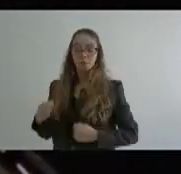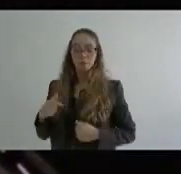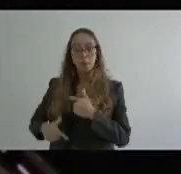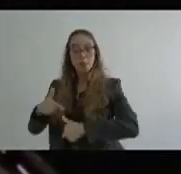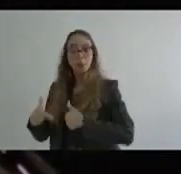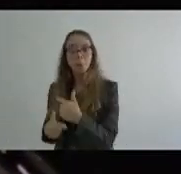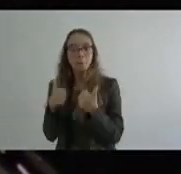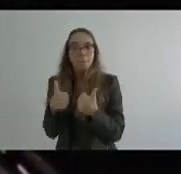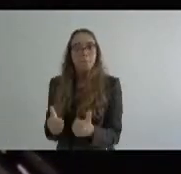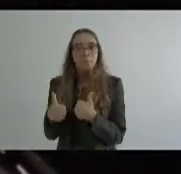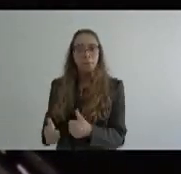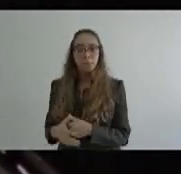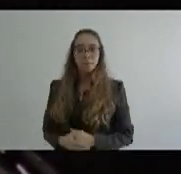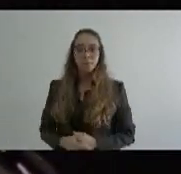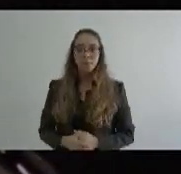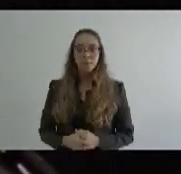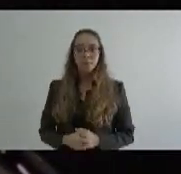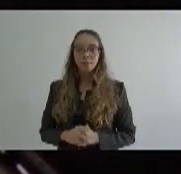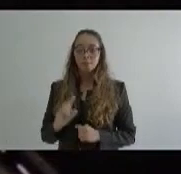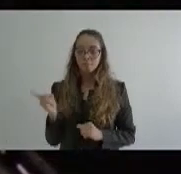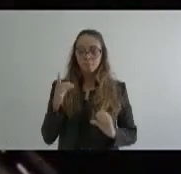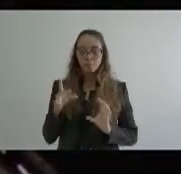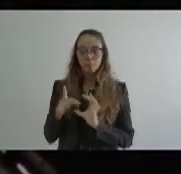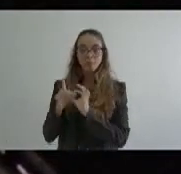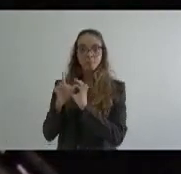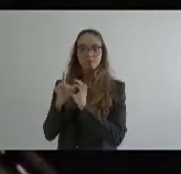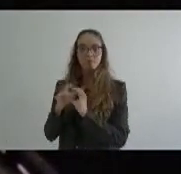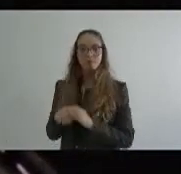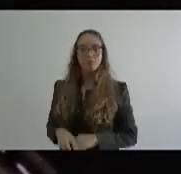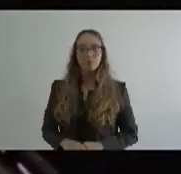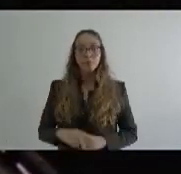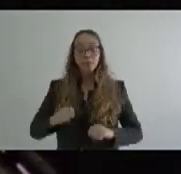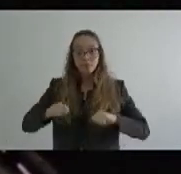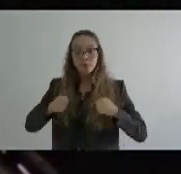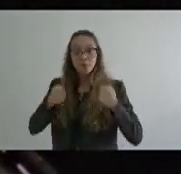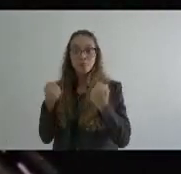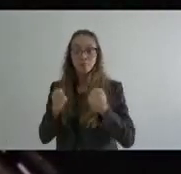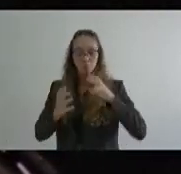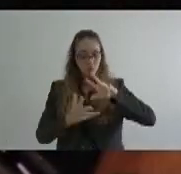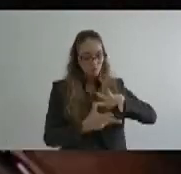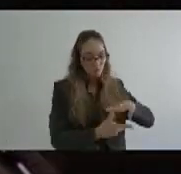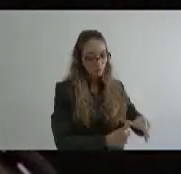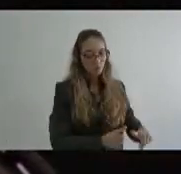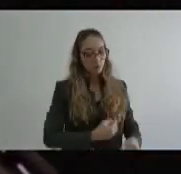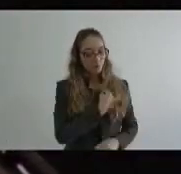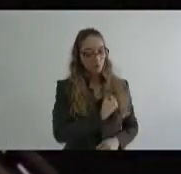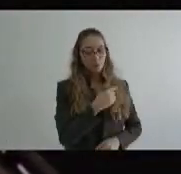espírito mediante a ação contínua sobre si mesmos e sobre o mundo onde